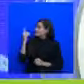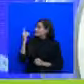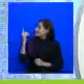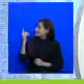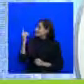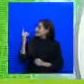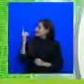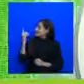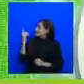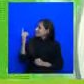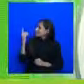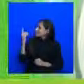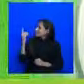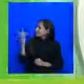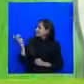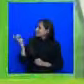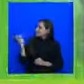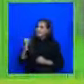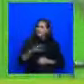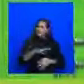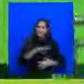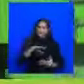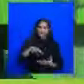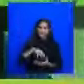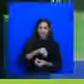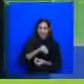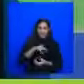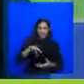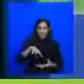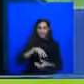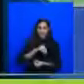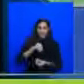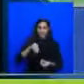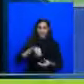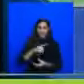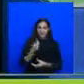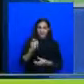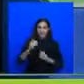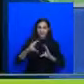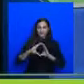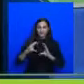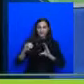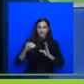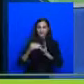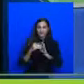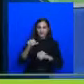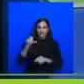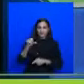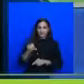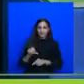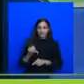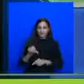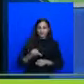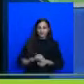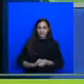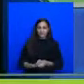posicionada, valendo. Globo recarregado, embaralhando 10 bolas numeradas de 0 a